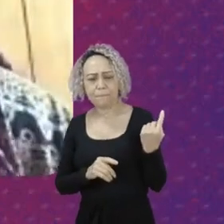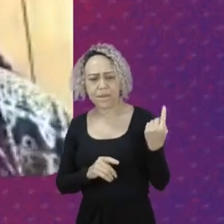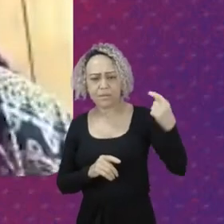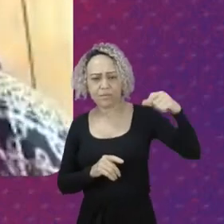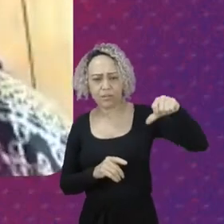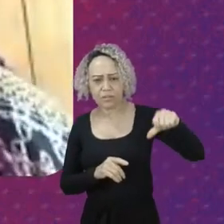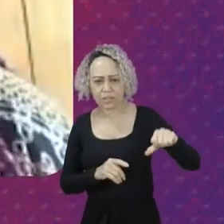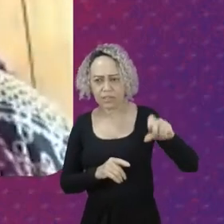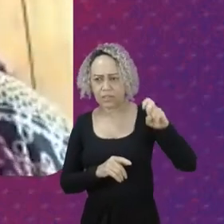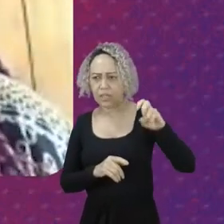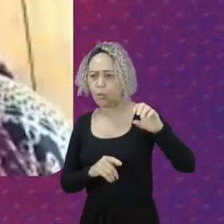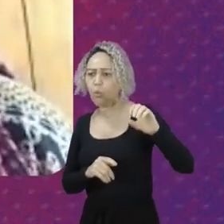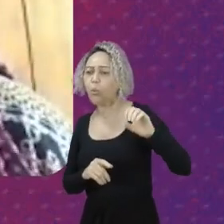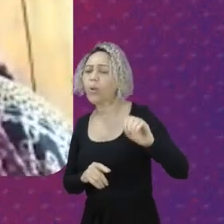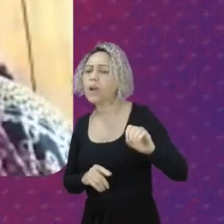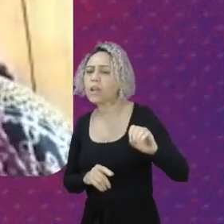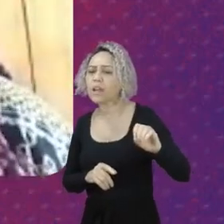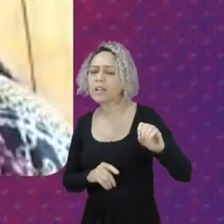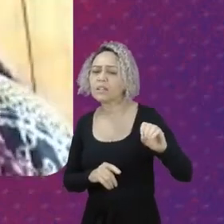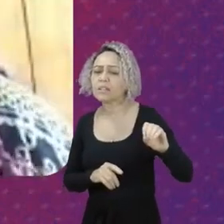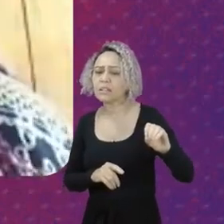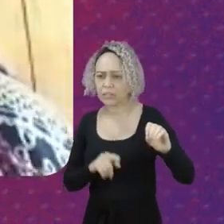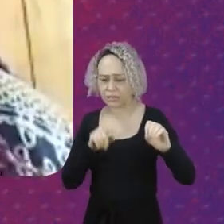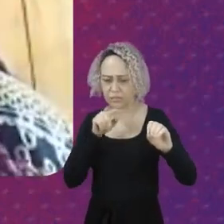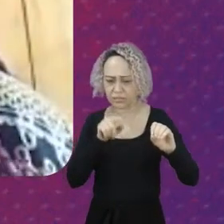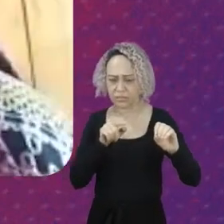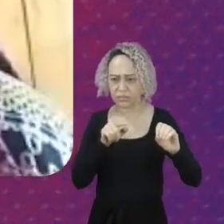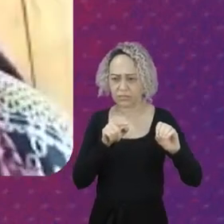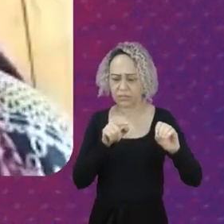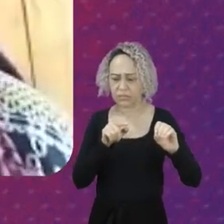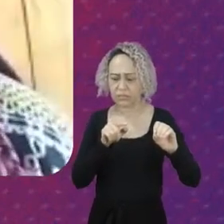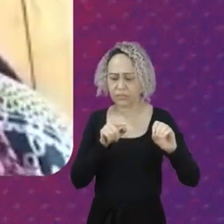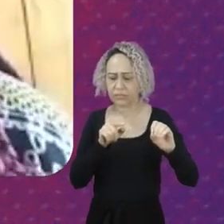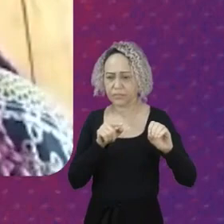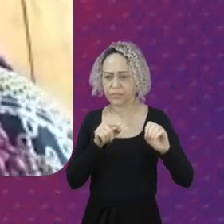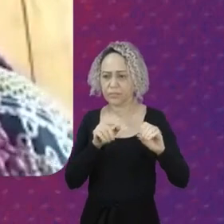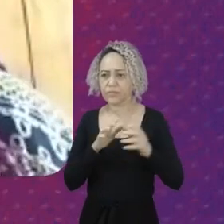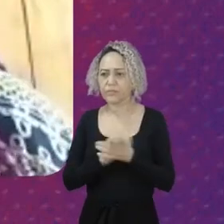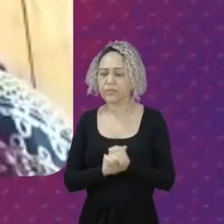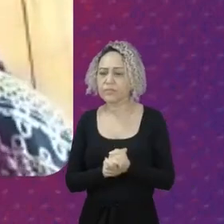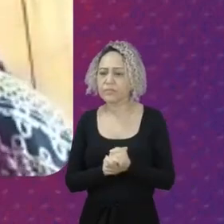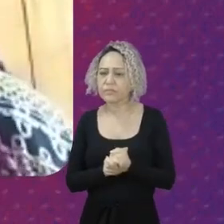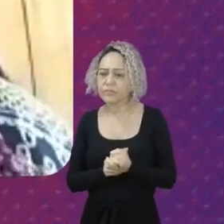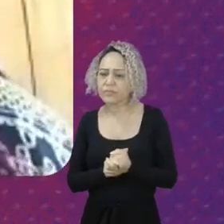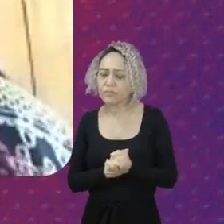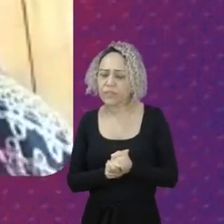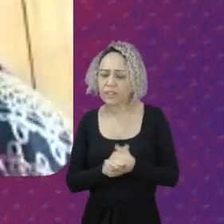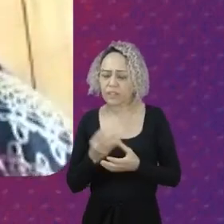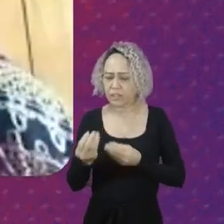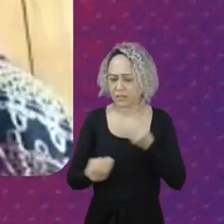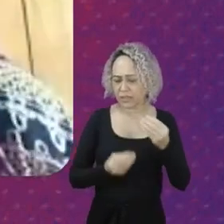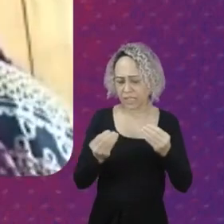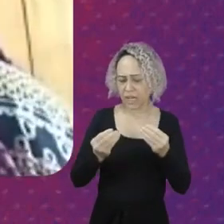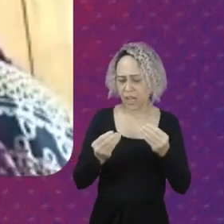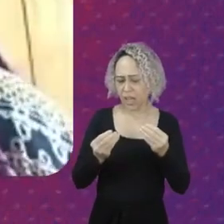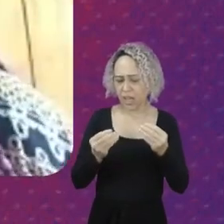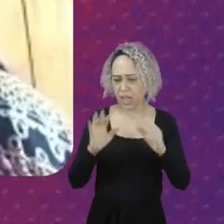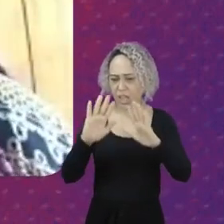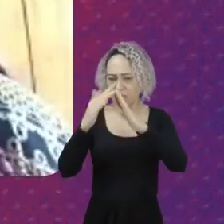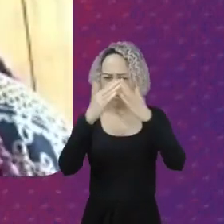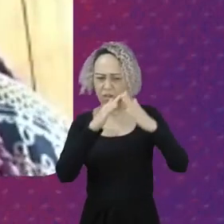1950 se estabelece como aglomerado subnormal, alvo de várias políticas